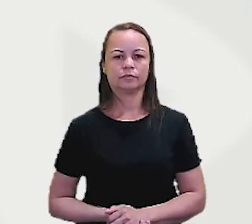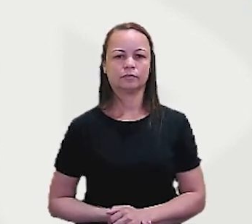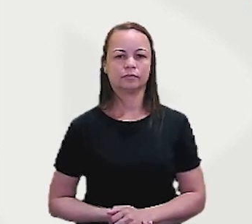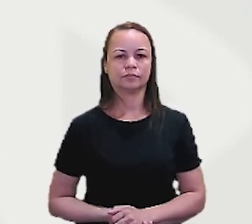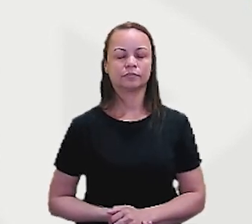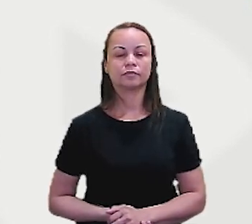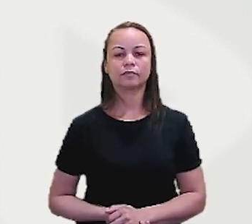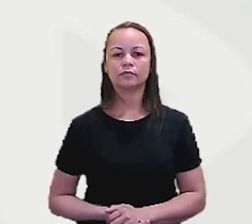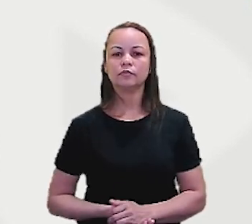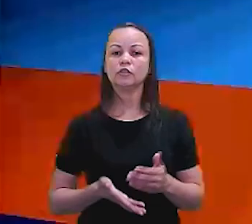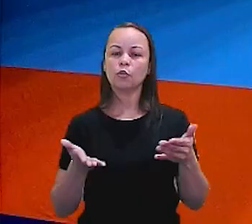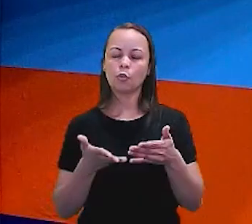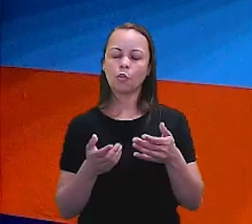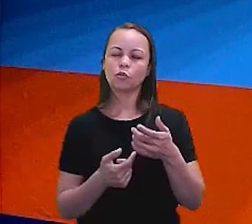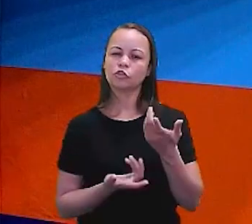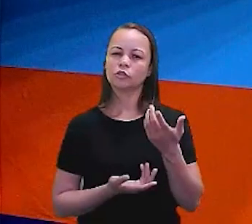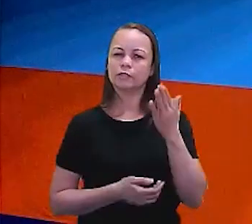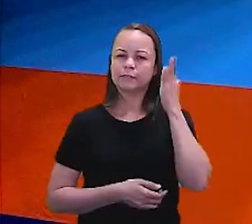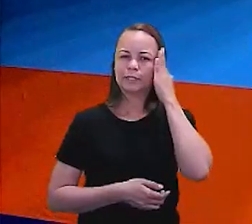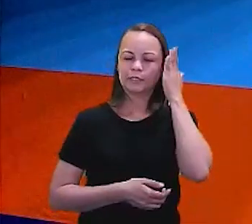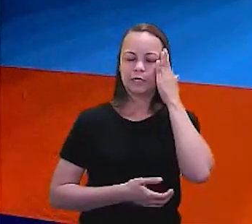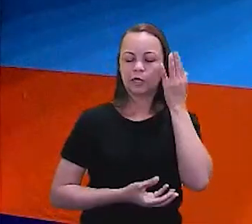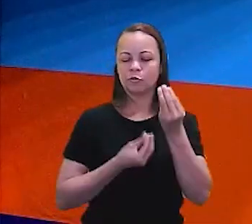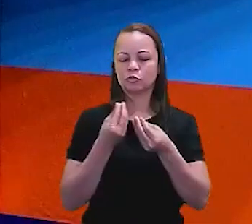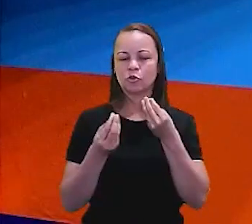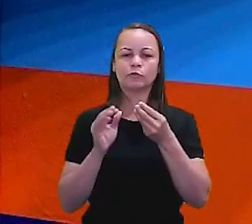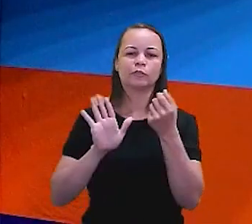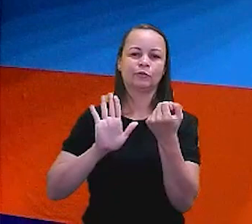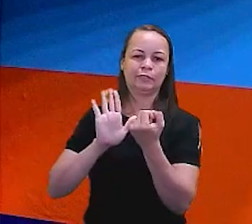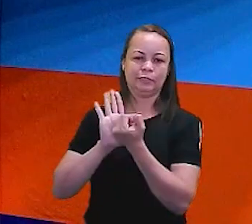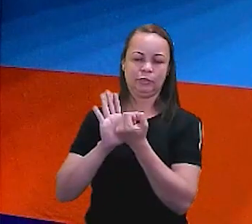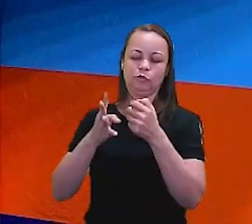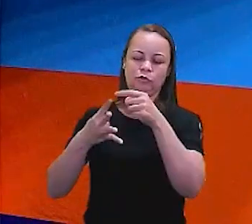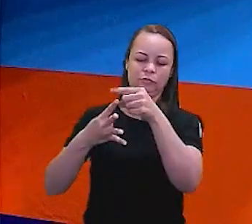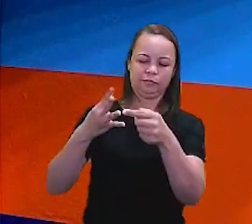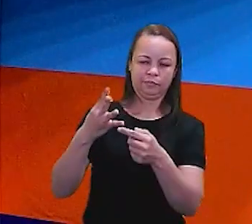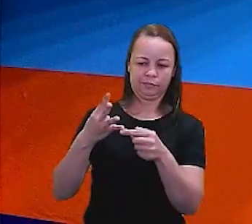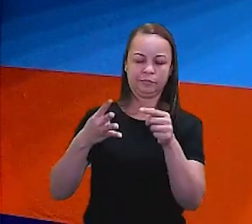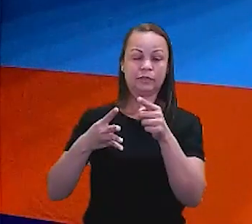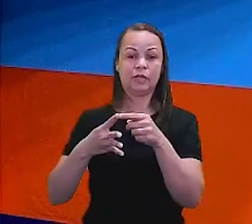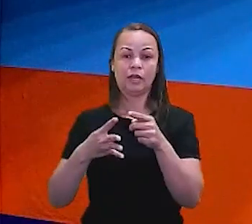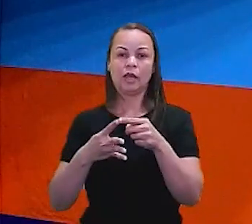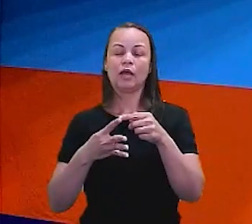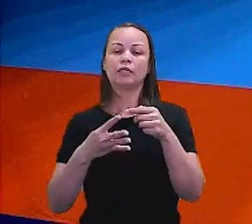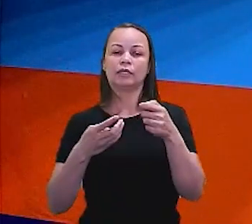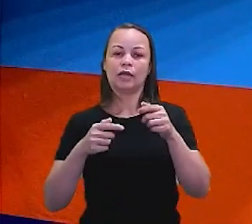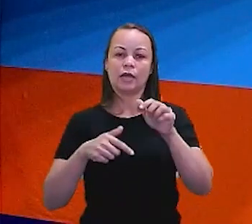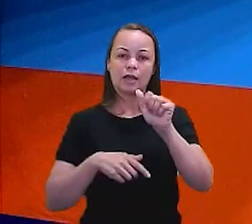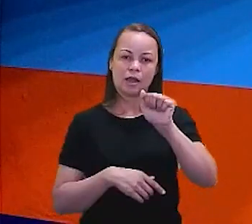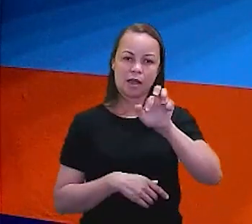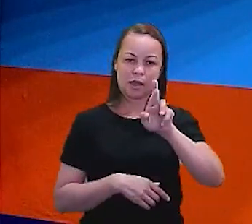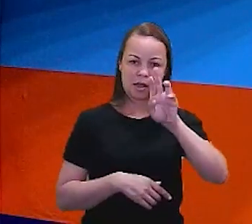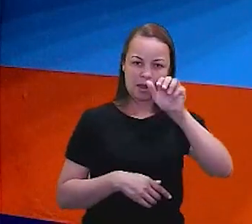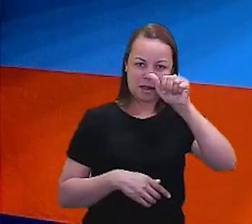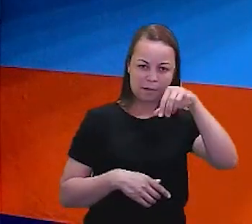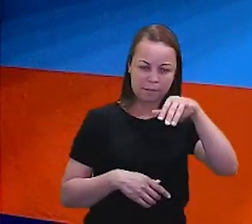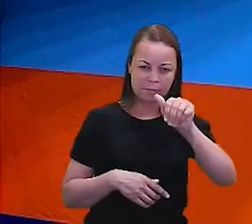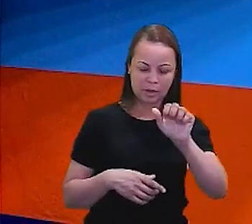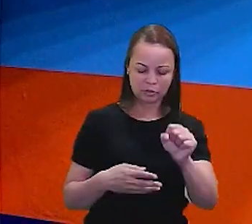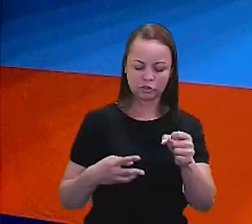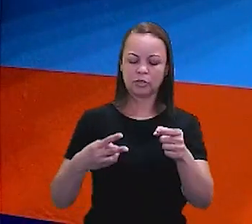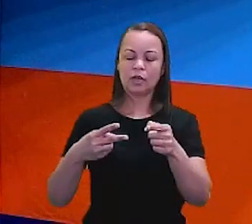Então, hoje a gente conseguiu compreender os símbolos nacionais, que são quatro: os símbolos das armas, a bandeira nacional,